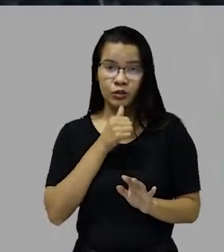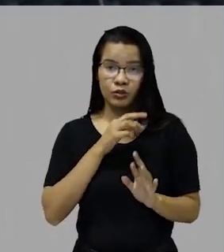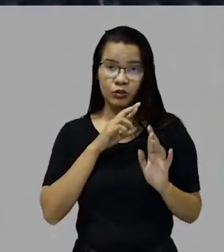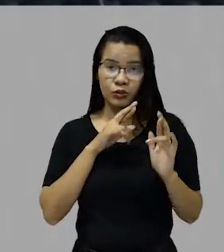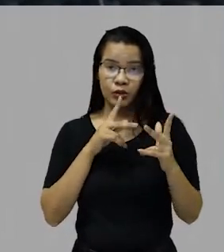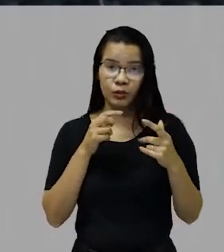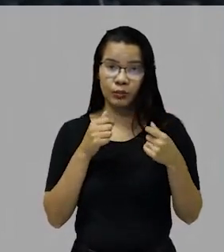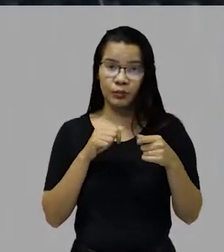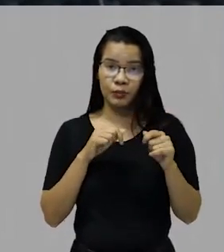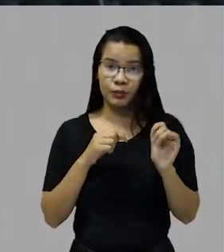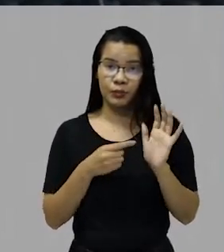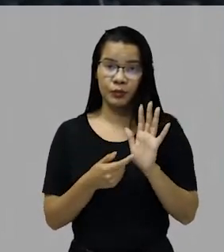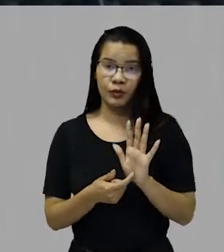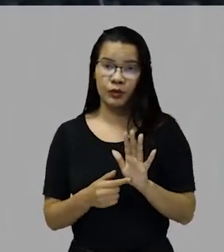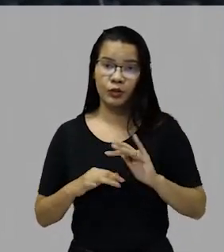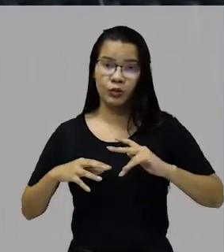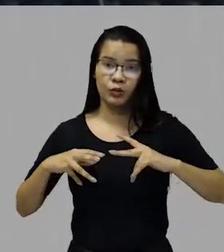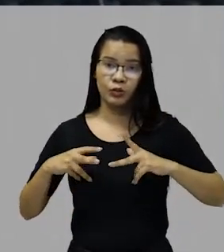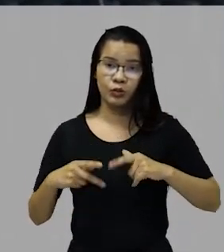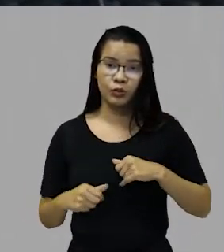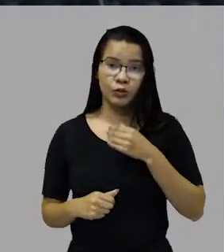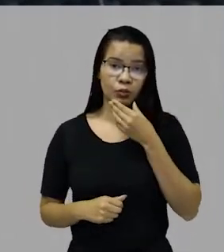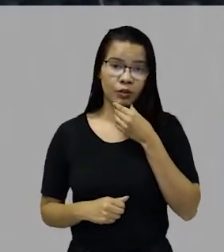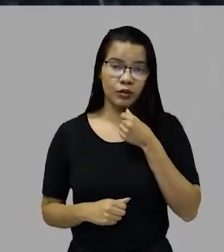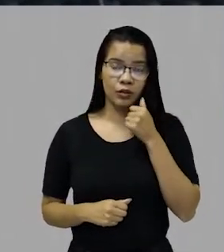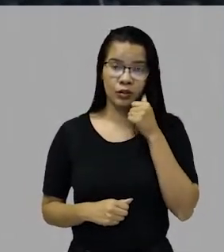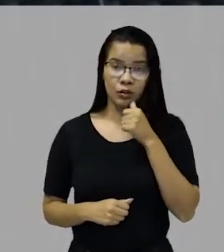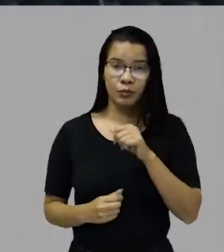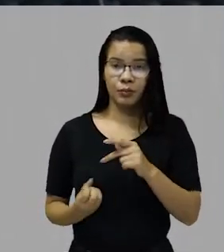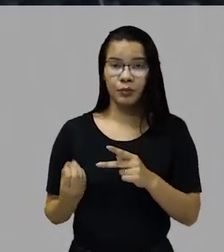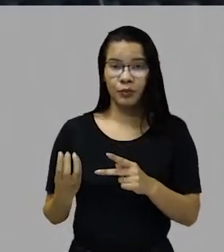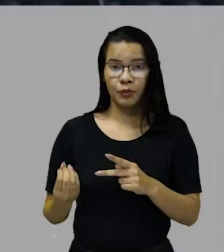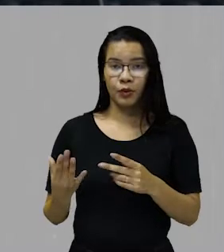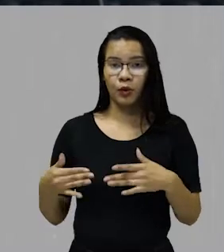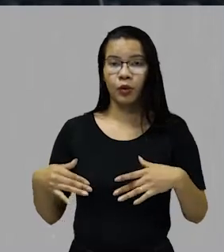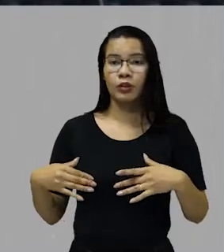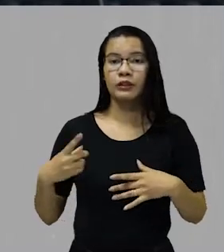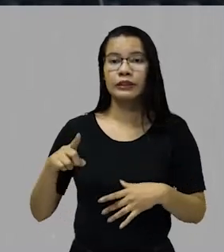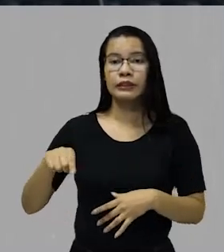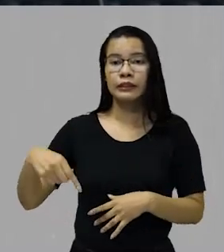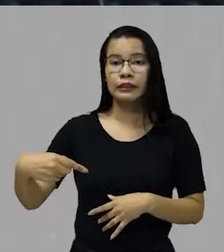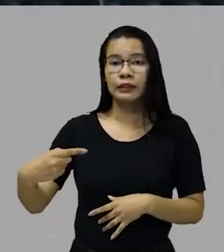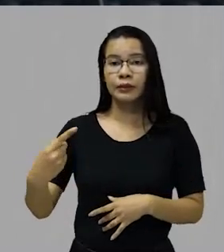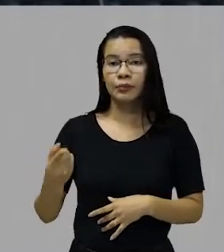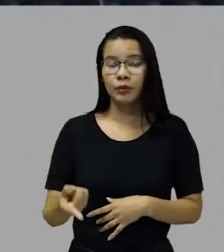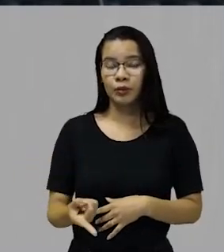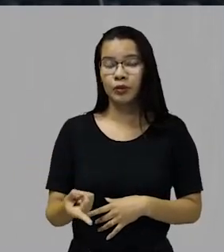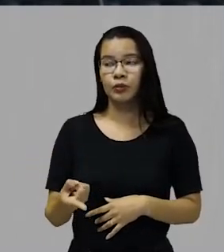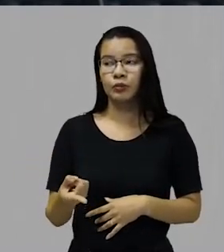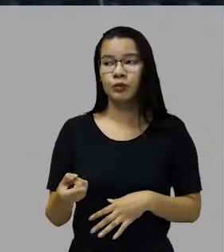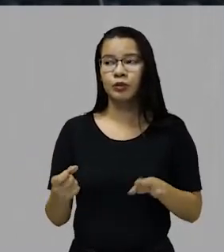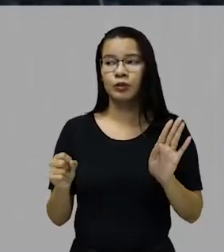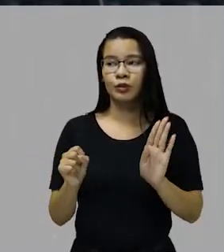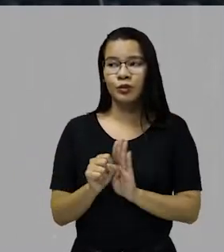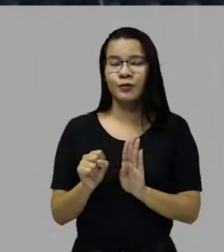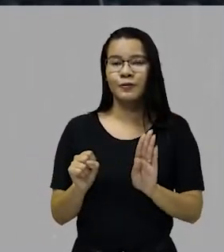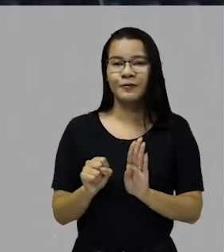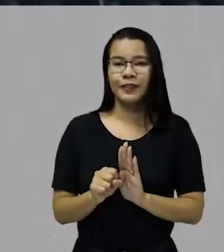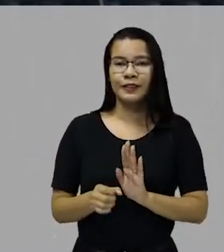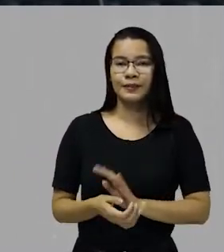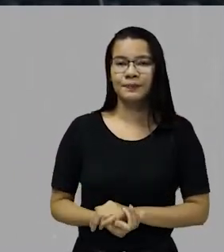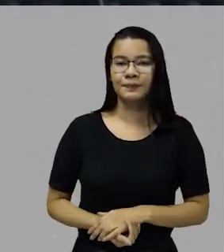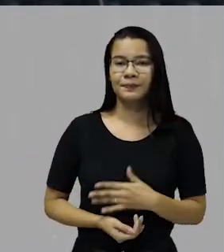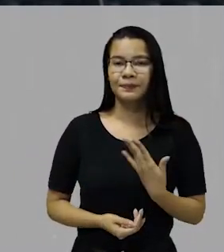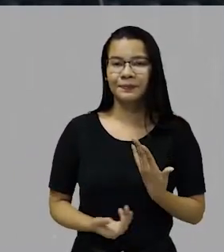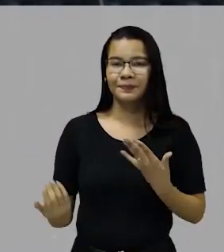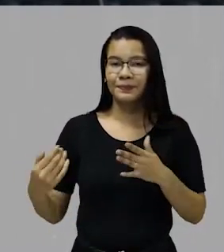colocar tudo no masculino plural, né? Quando ele é depois dos substantivo, exatamente.